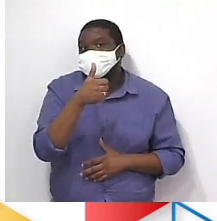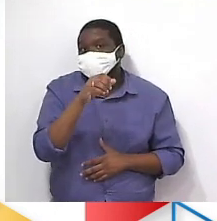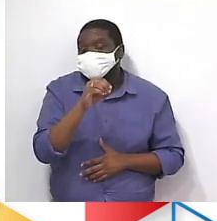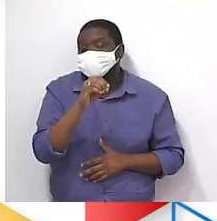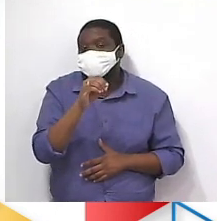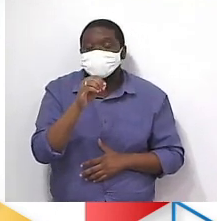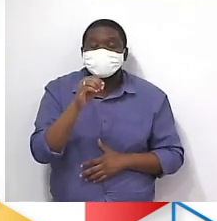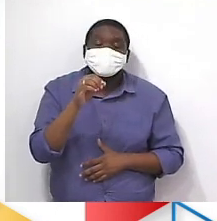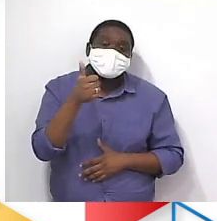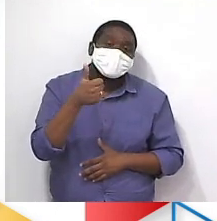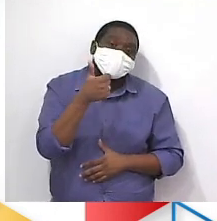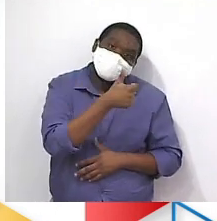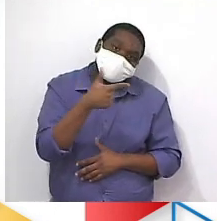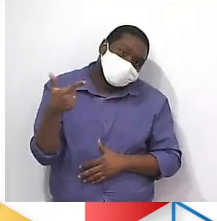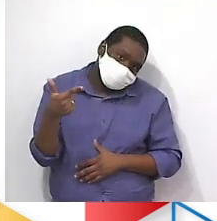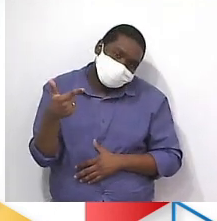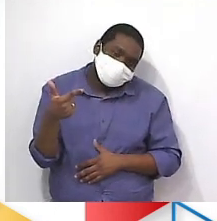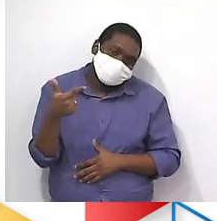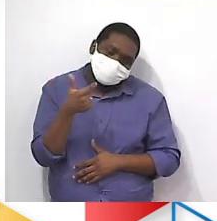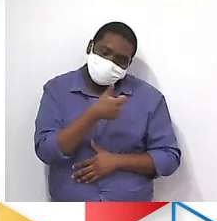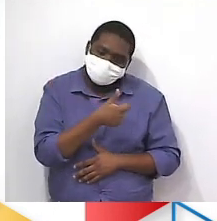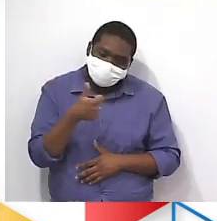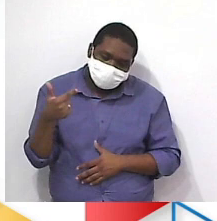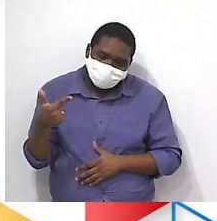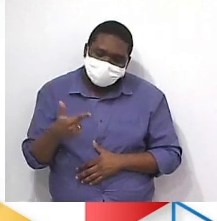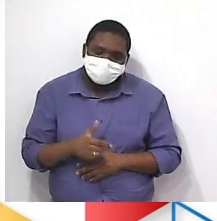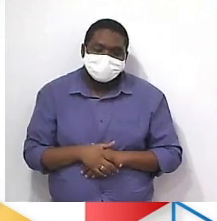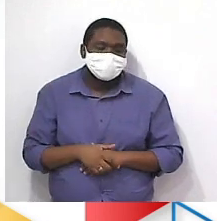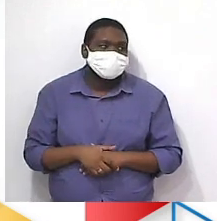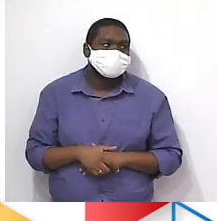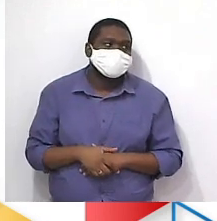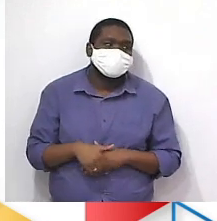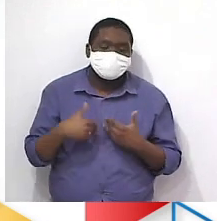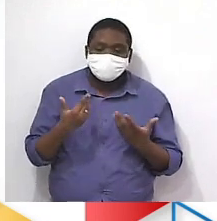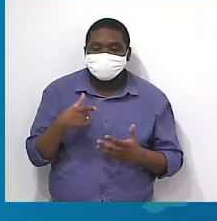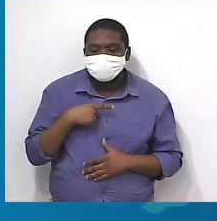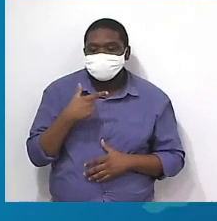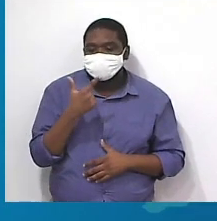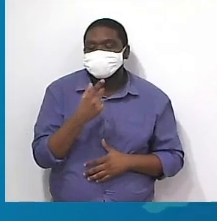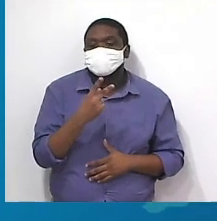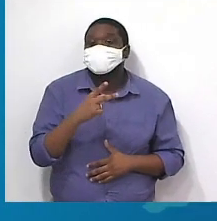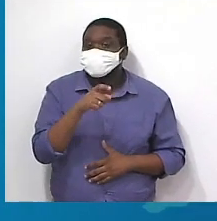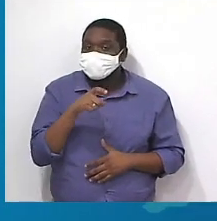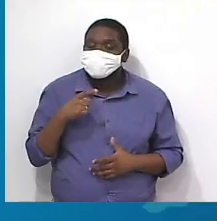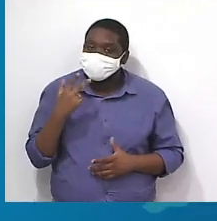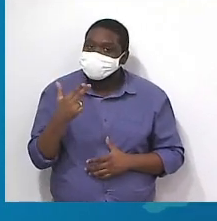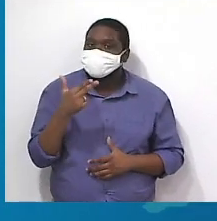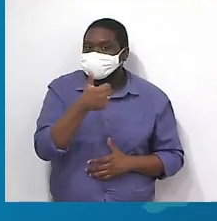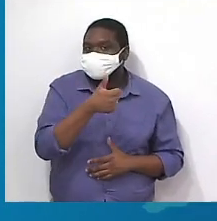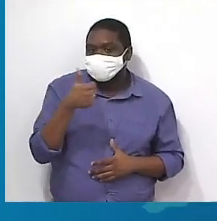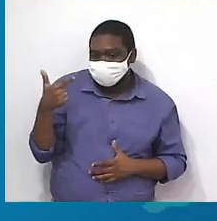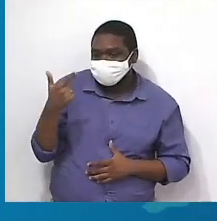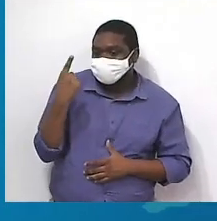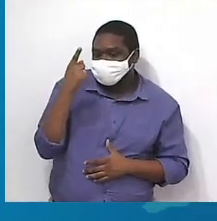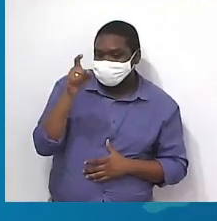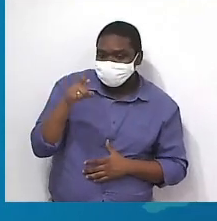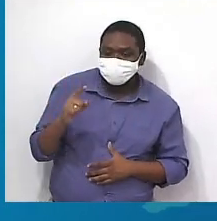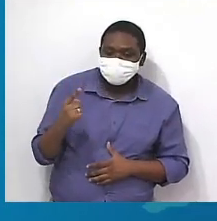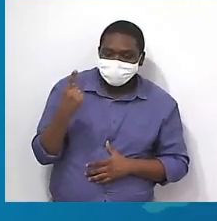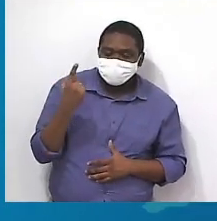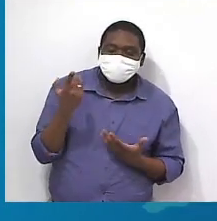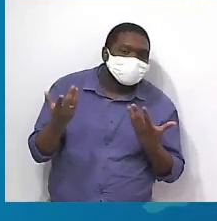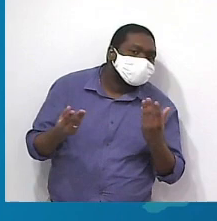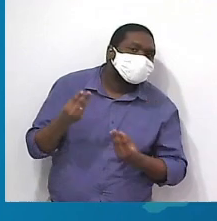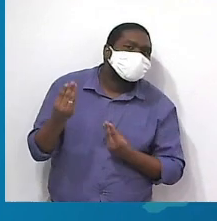112. Na minha calculadora deu 112. Ora, se eu tenho 2x igual a 112, eu quero 1x só... Então, quanto